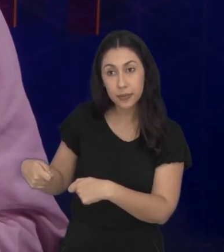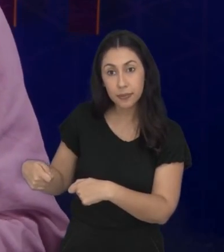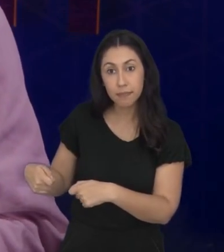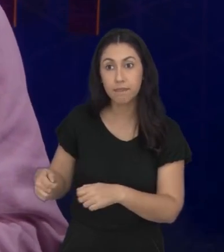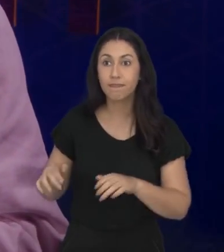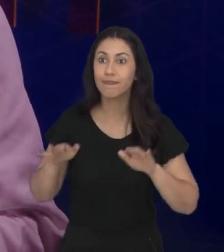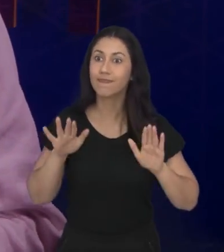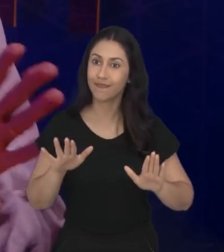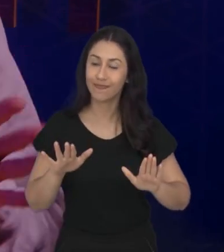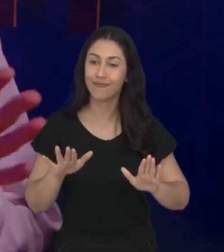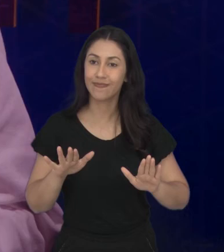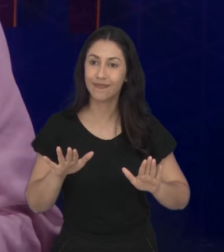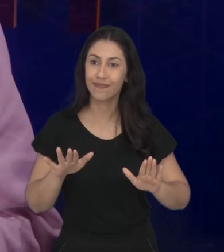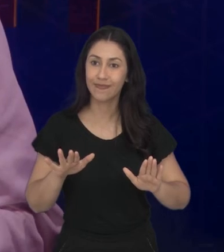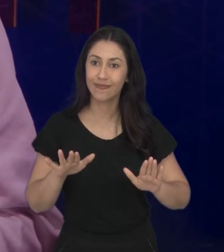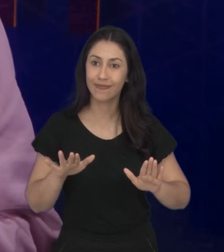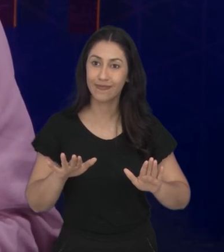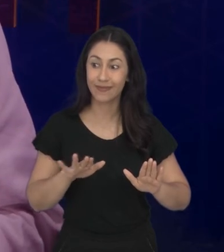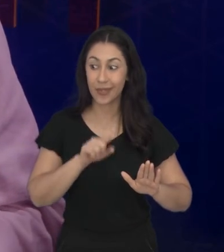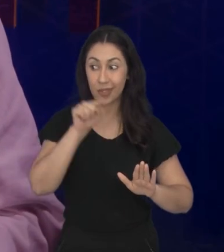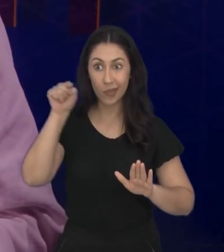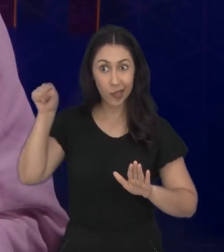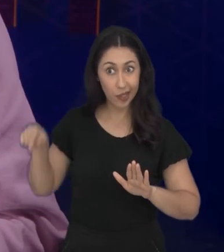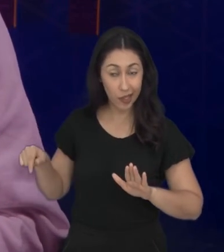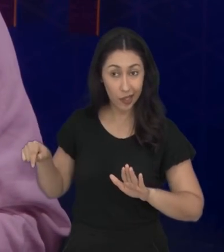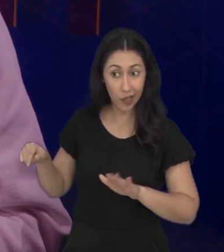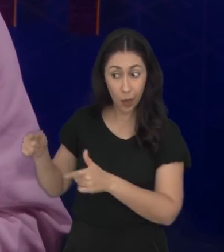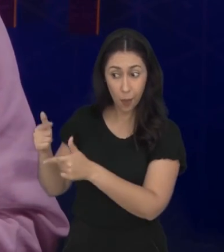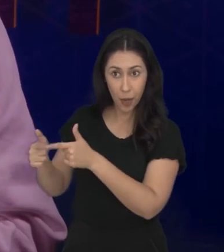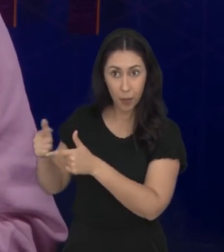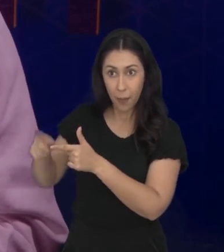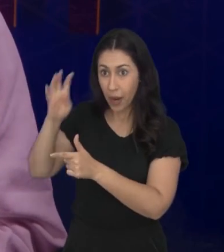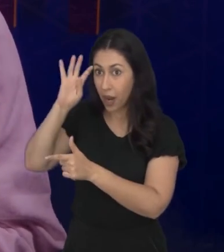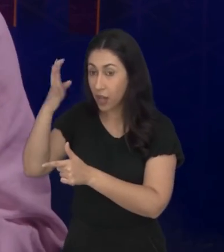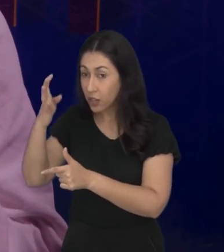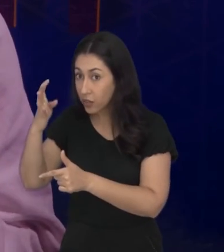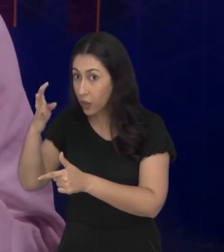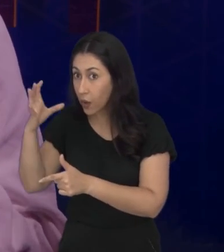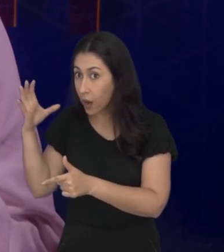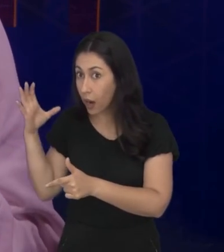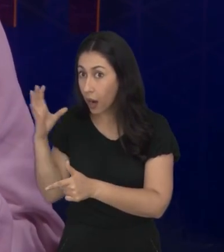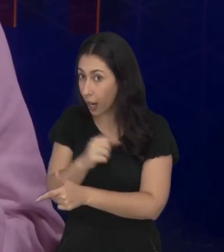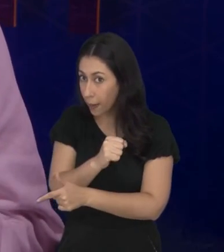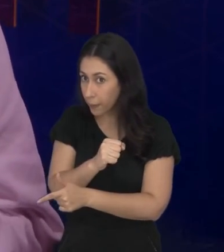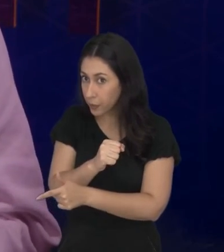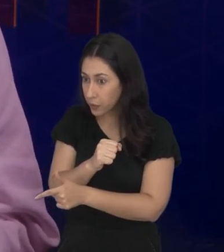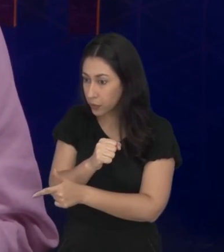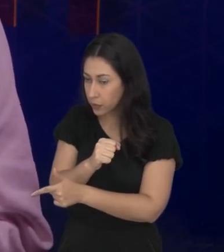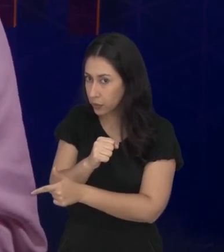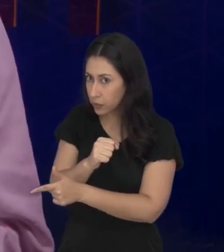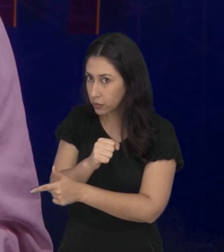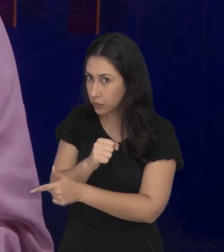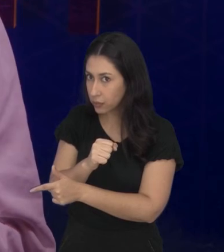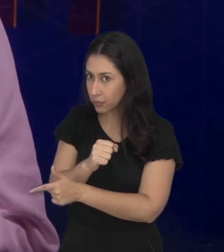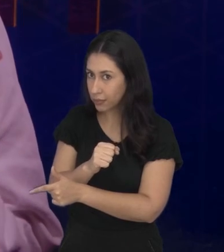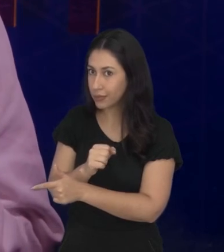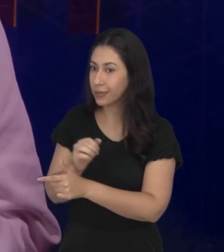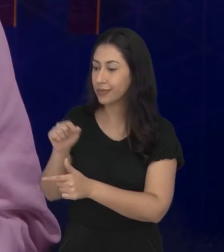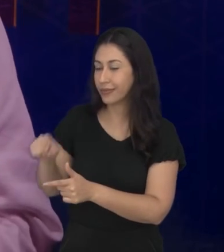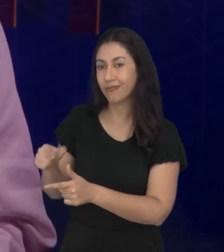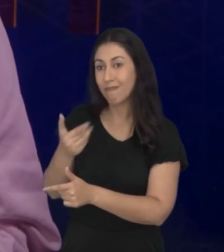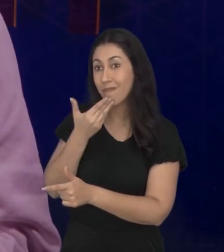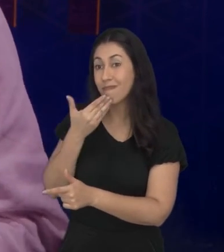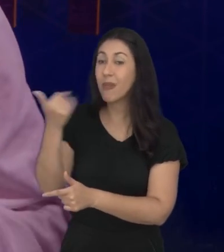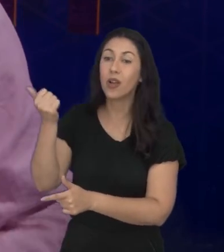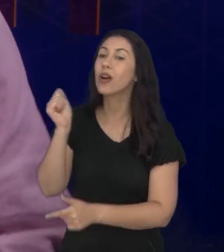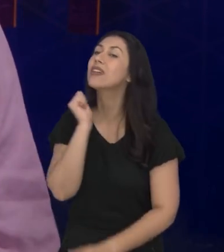E, esmagadoramente, o grupo que resolveu essa atividade estressante logo no começo do dia